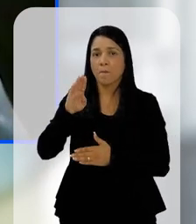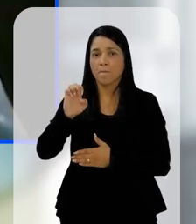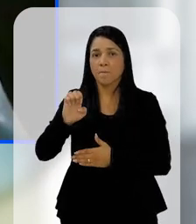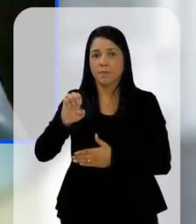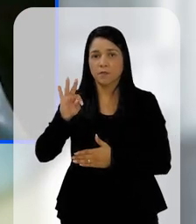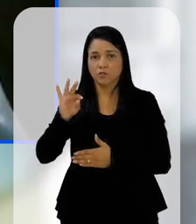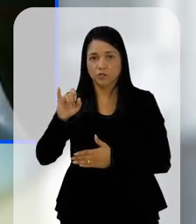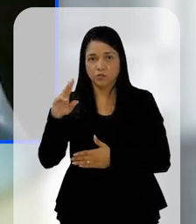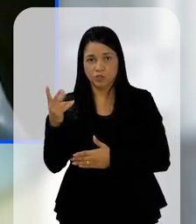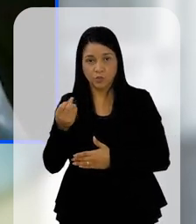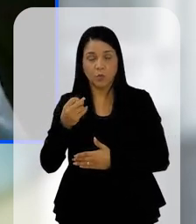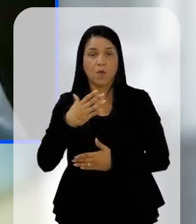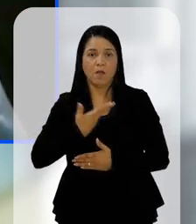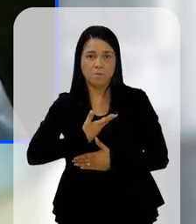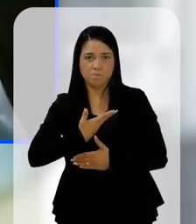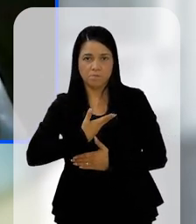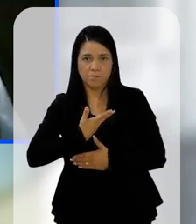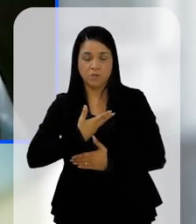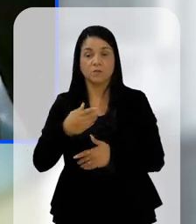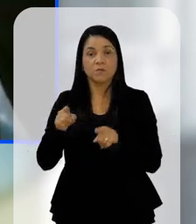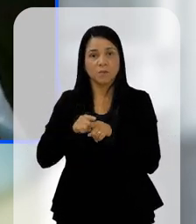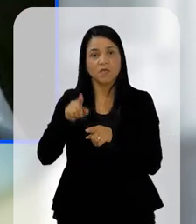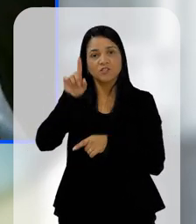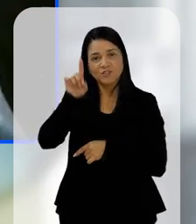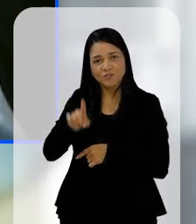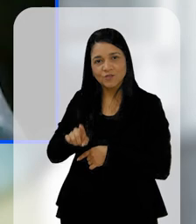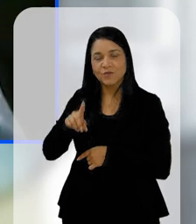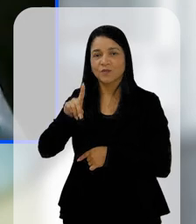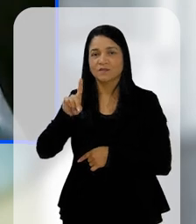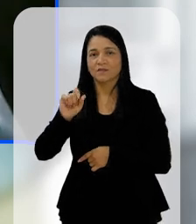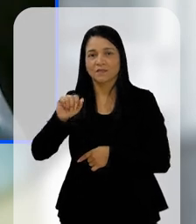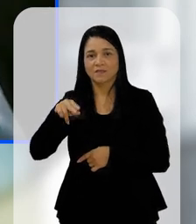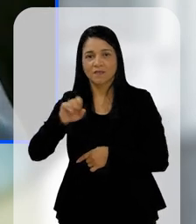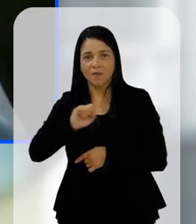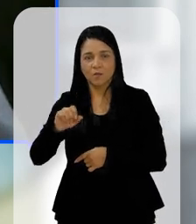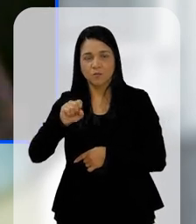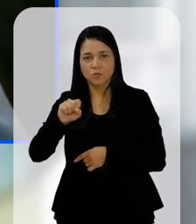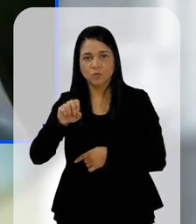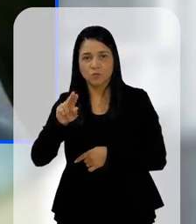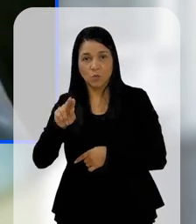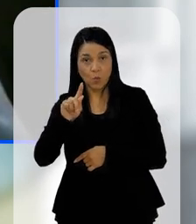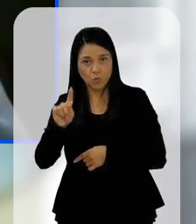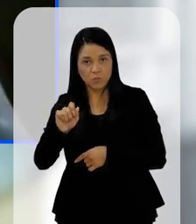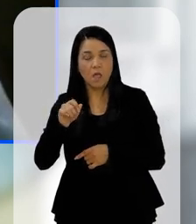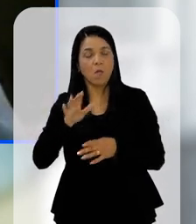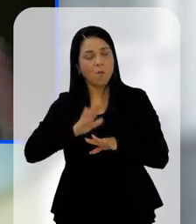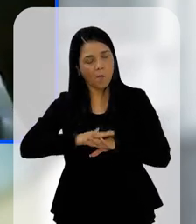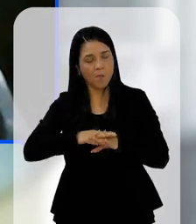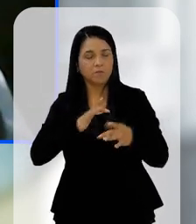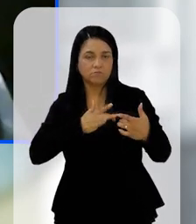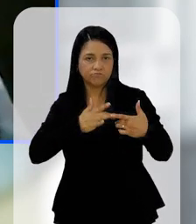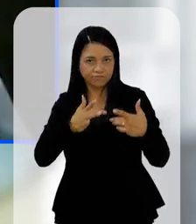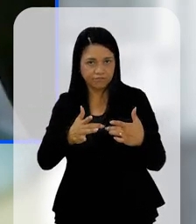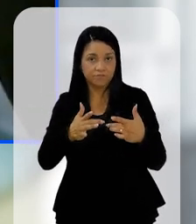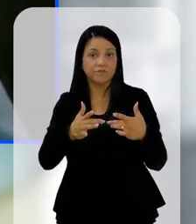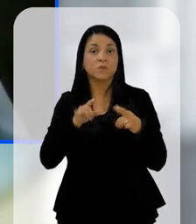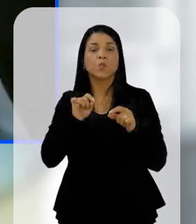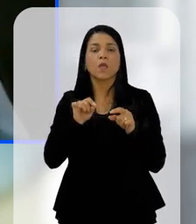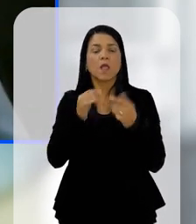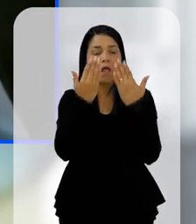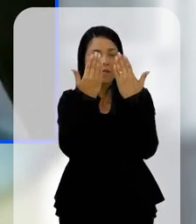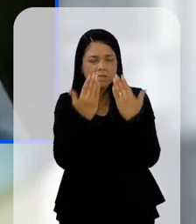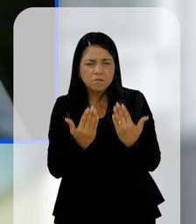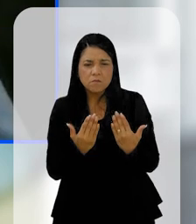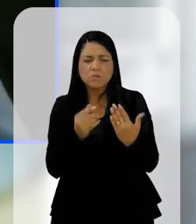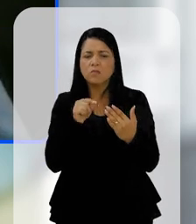meu grande saudoso amigo, e dirigido pelo filho dele, o Daniel de Souza. Então, a hora é de solidariedade, mas é também de analisar